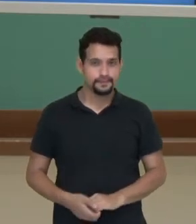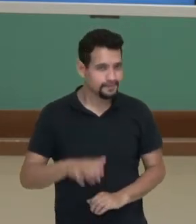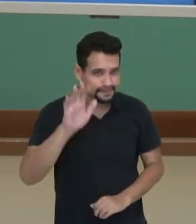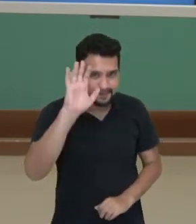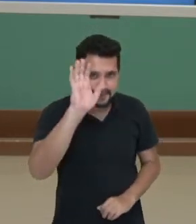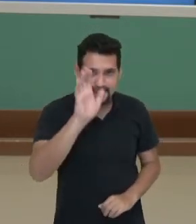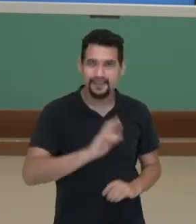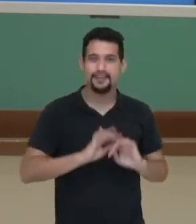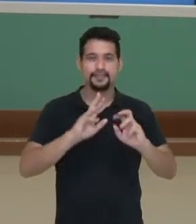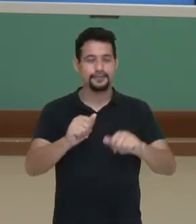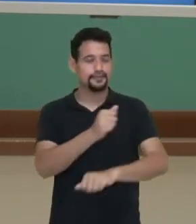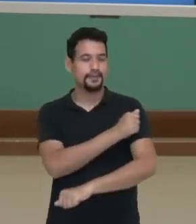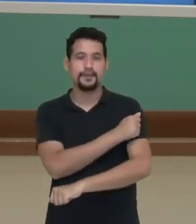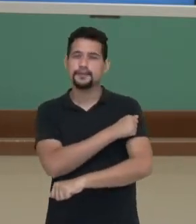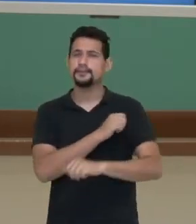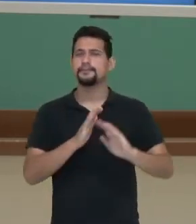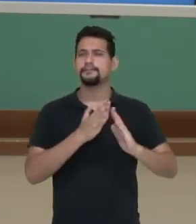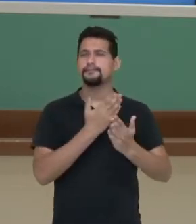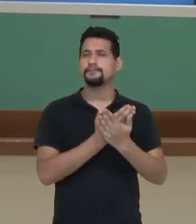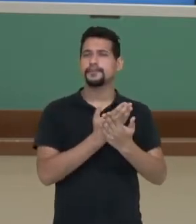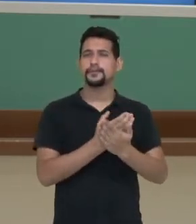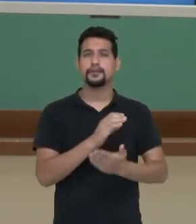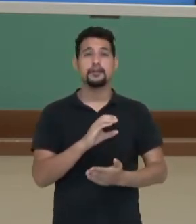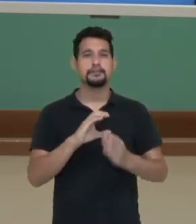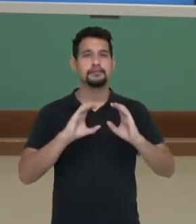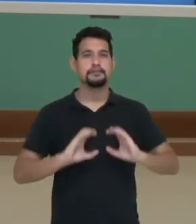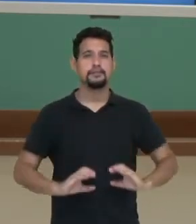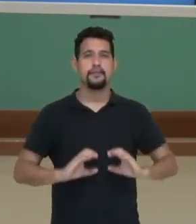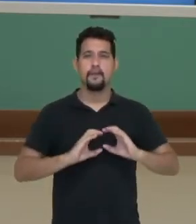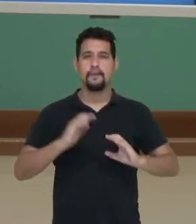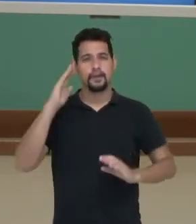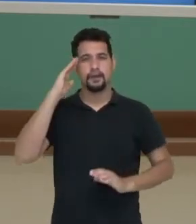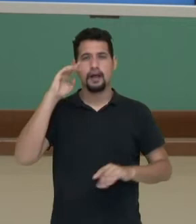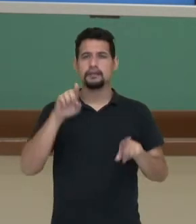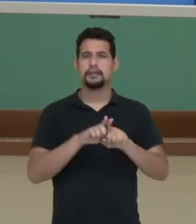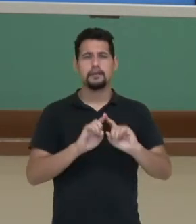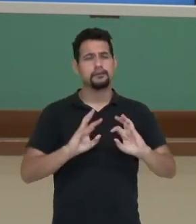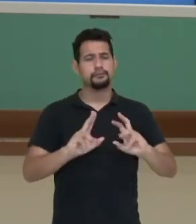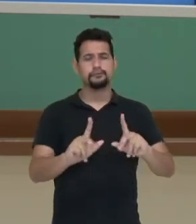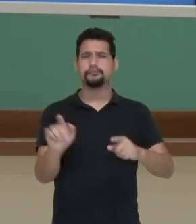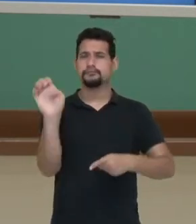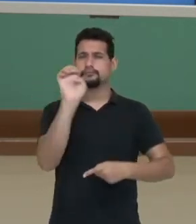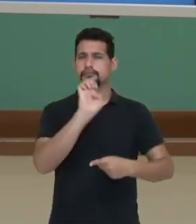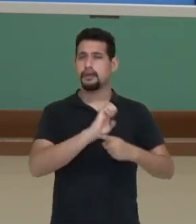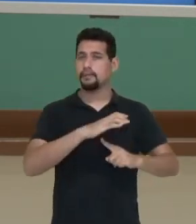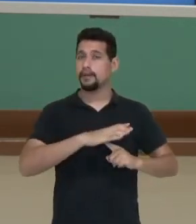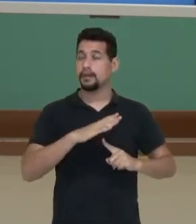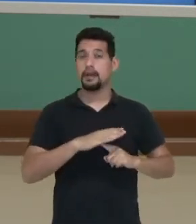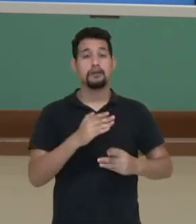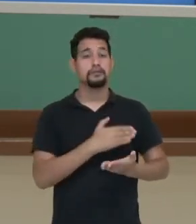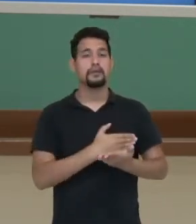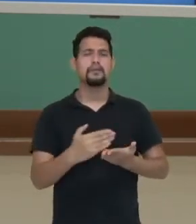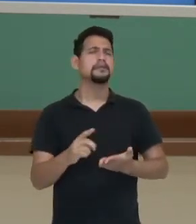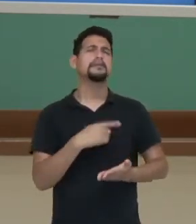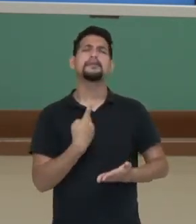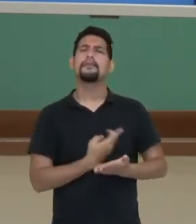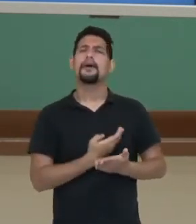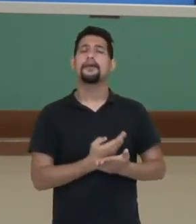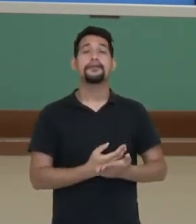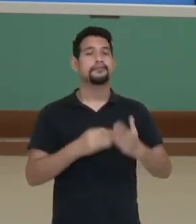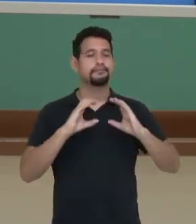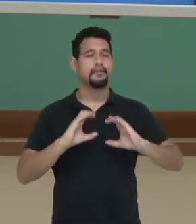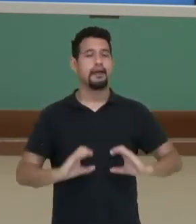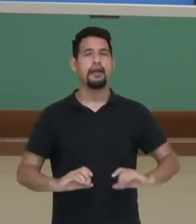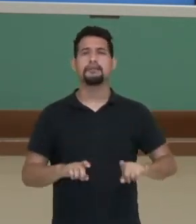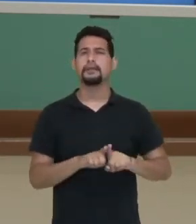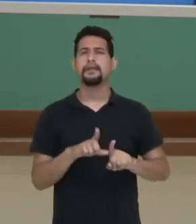Saudações, alunos das escolas cívico-militares do Paraná. Estamos começando mais uma aula de cidadania e civismo. Uma aula que tem